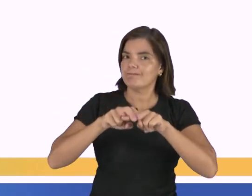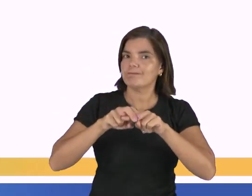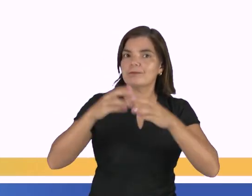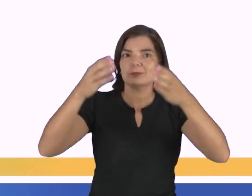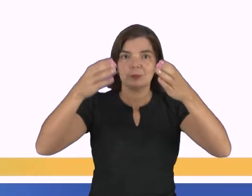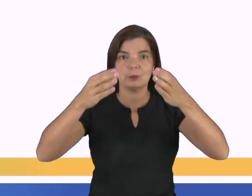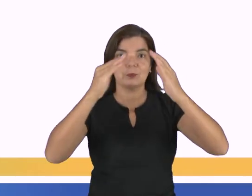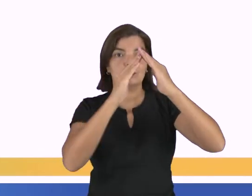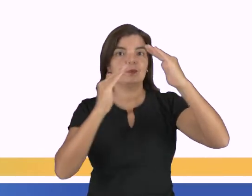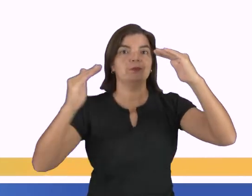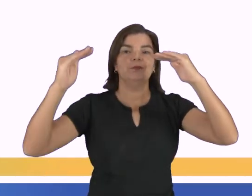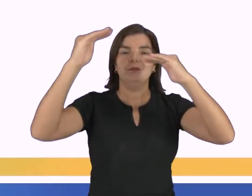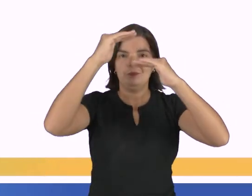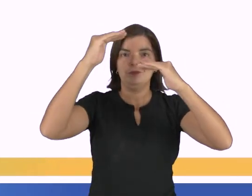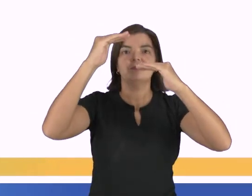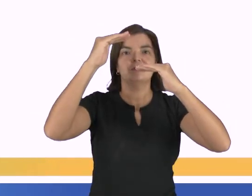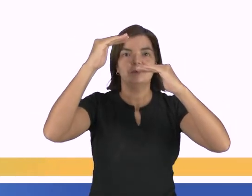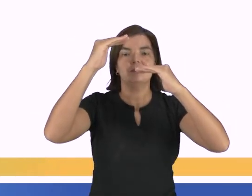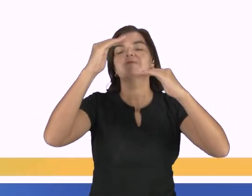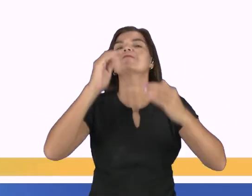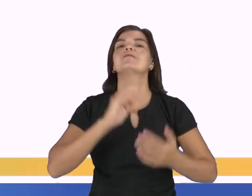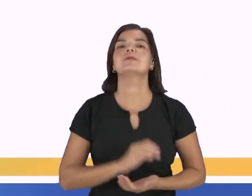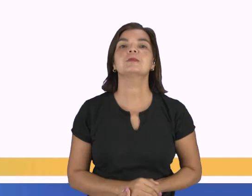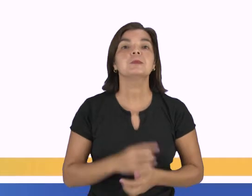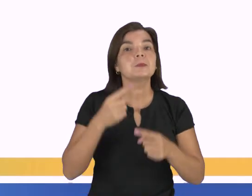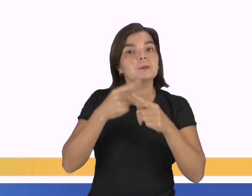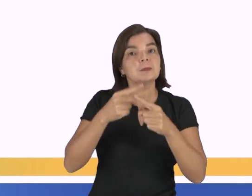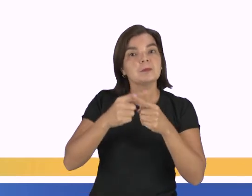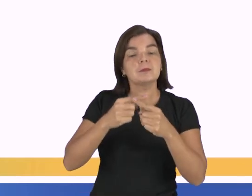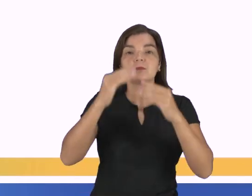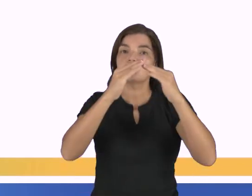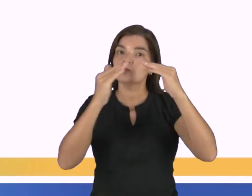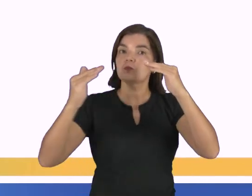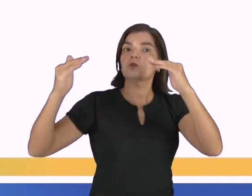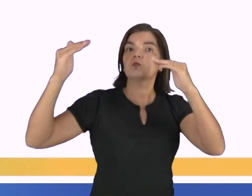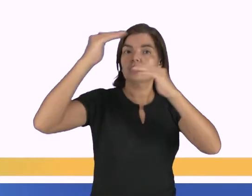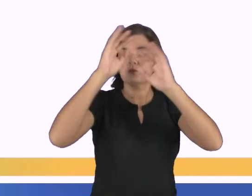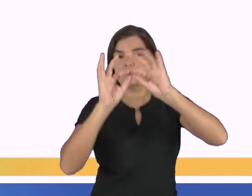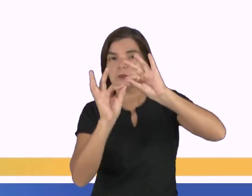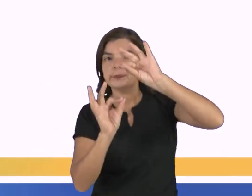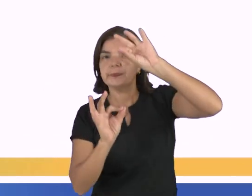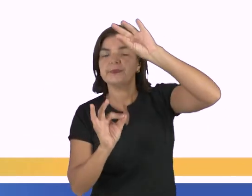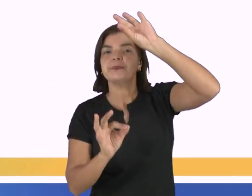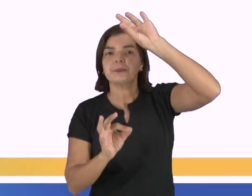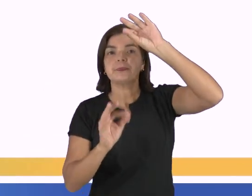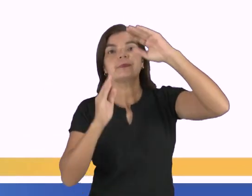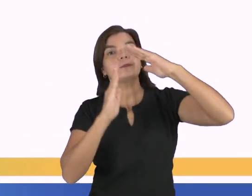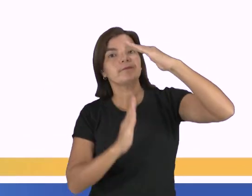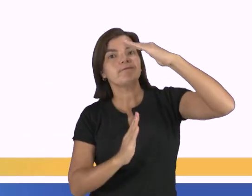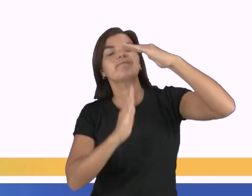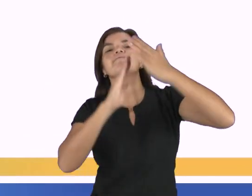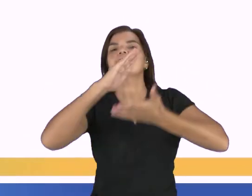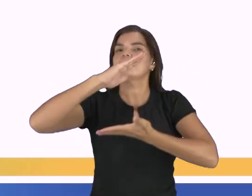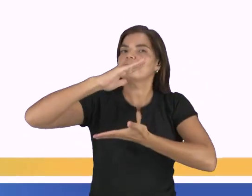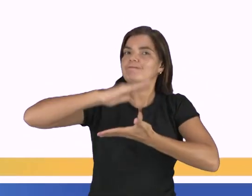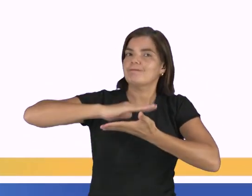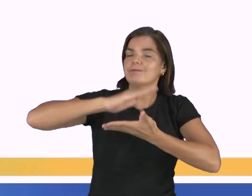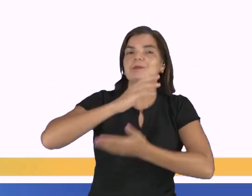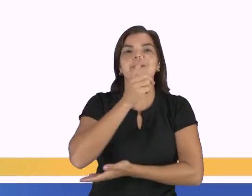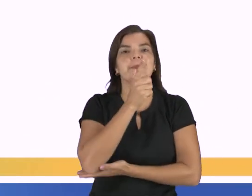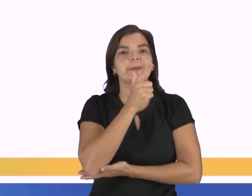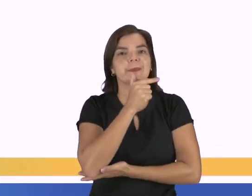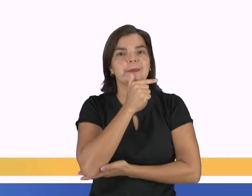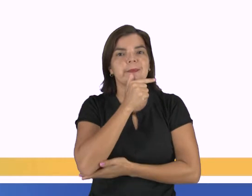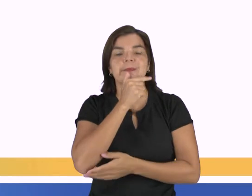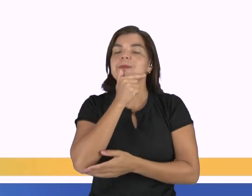geralmente tem que ficar na parte superior. Porque quanto maior a altura que está a caixa, maior vai ser a pressão que a água